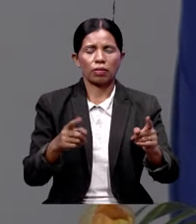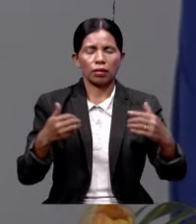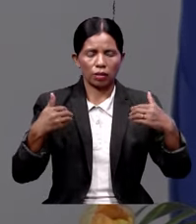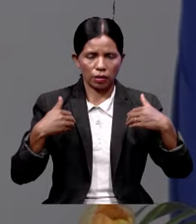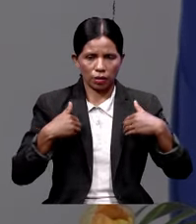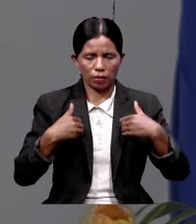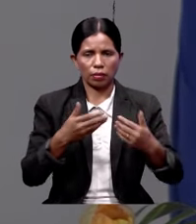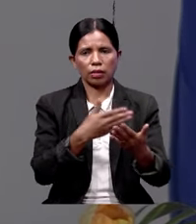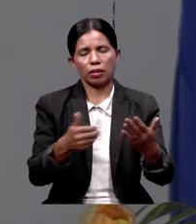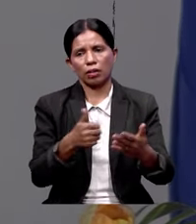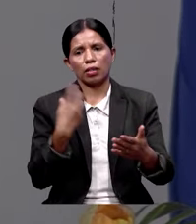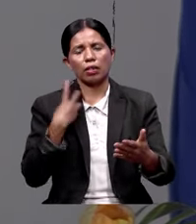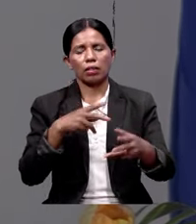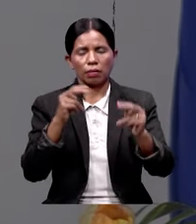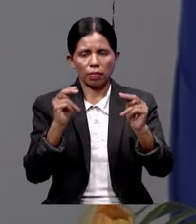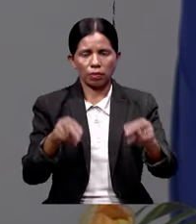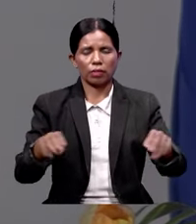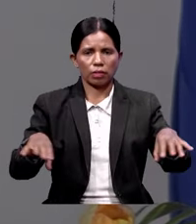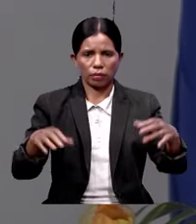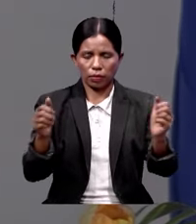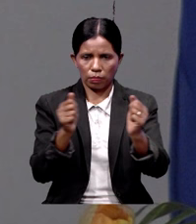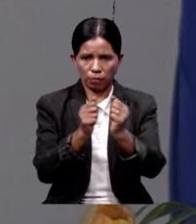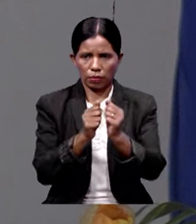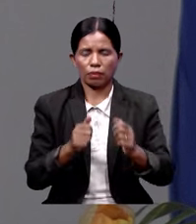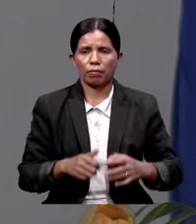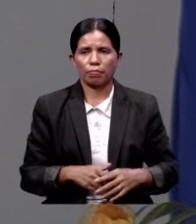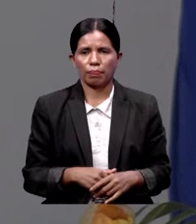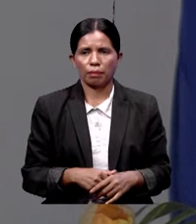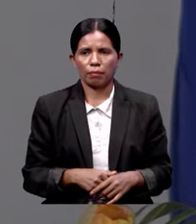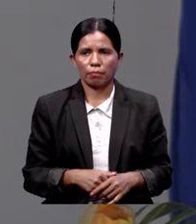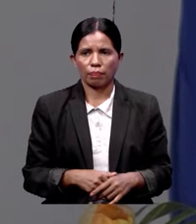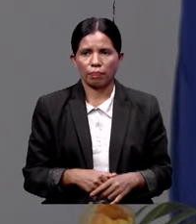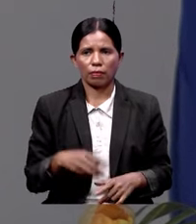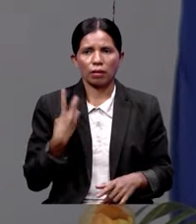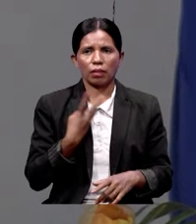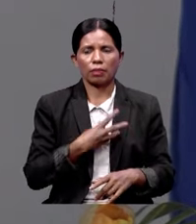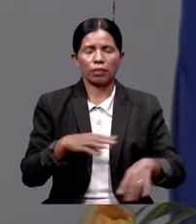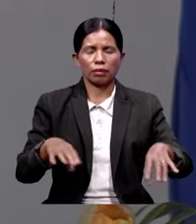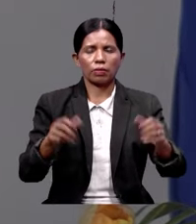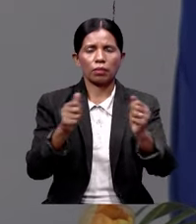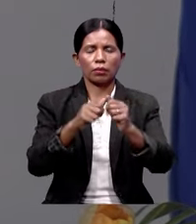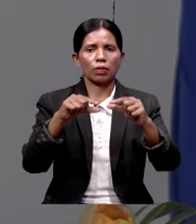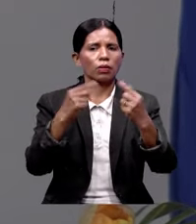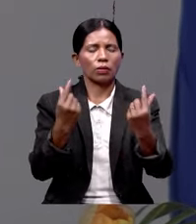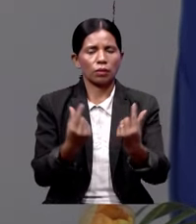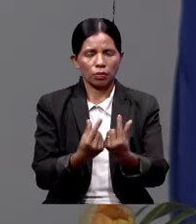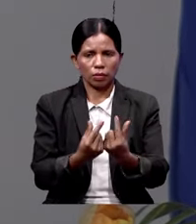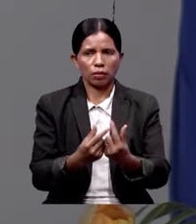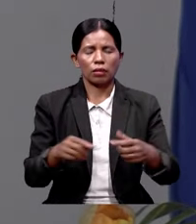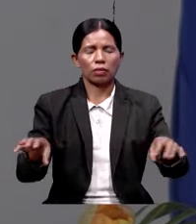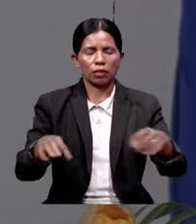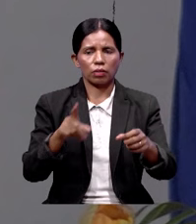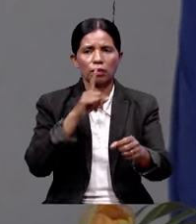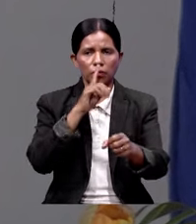buat balo na be mas kita precisa serviço muito mas kita se serviço o equipa serviço